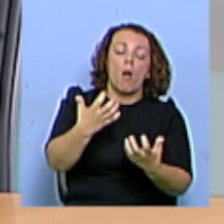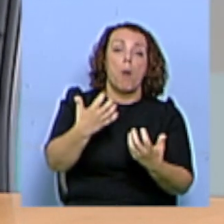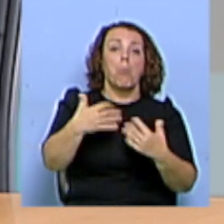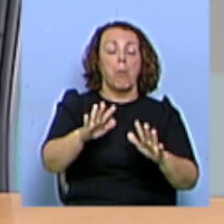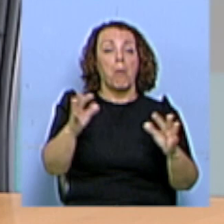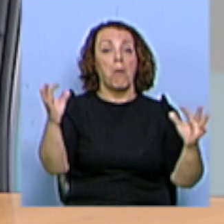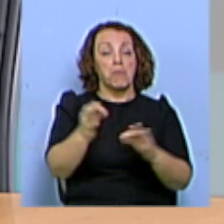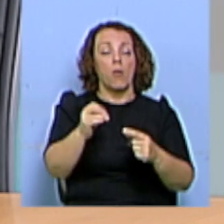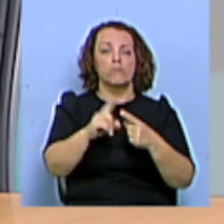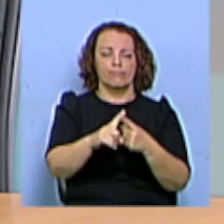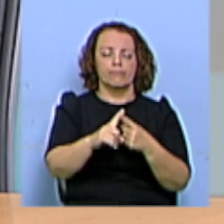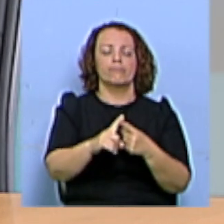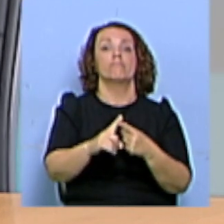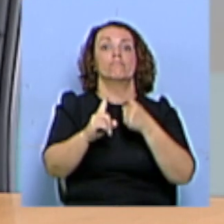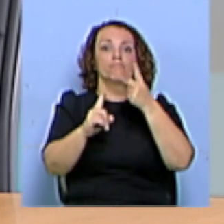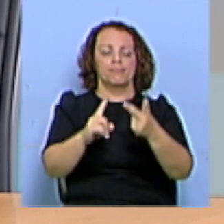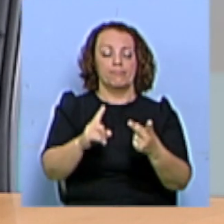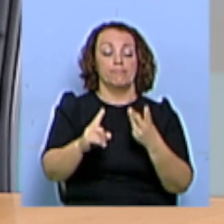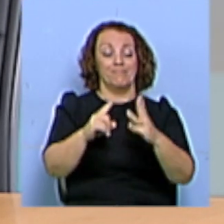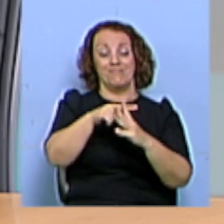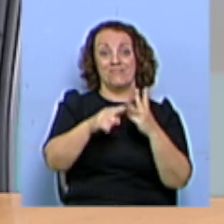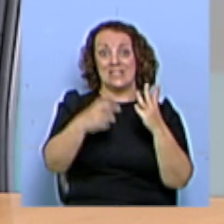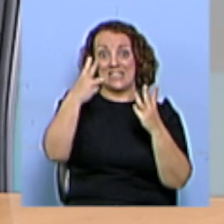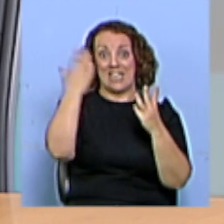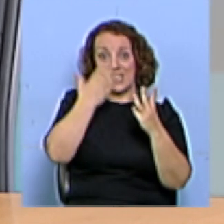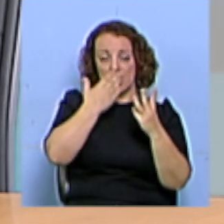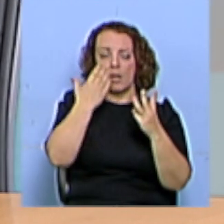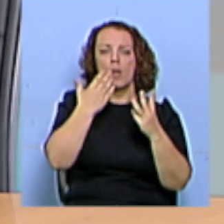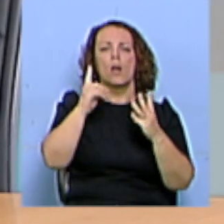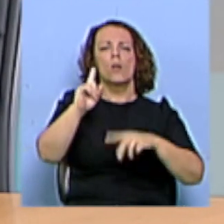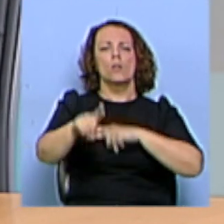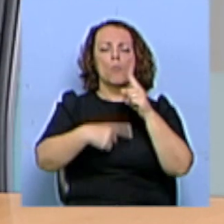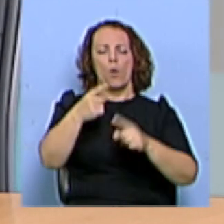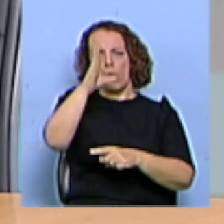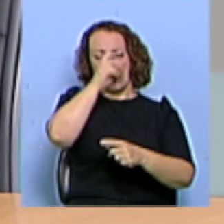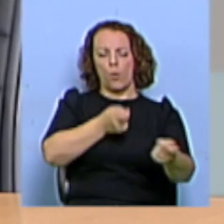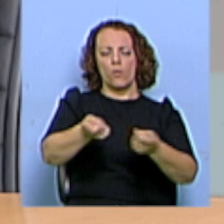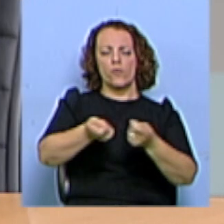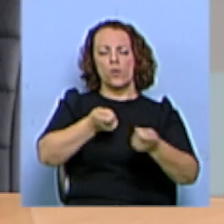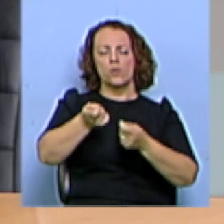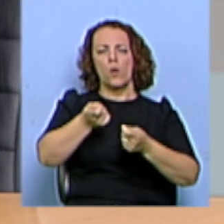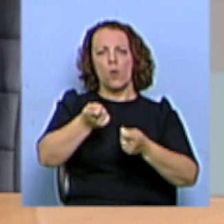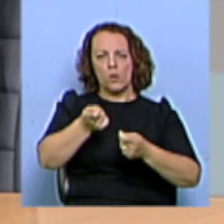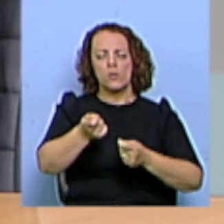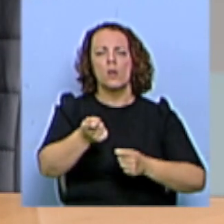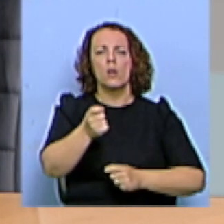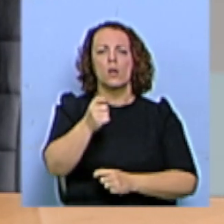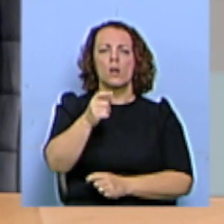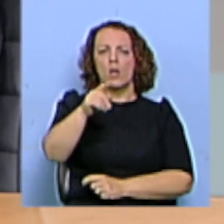o terceiro dia do tríduo, o governador de Jerusalém tinha recebido ordens ainda vindas de